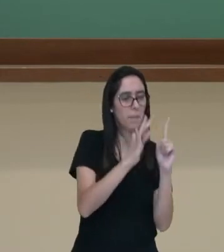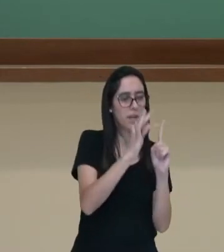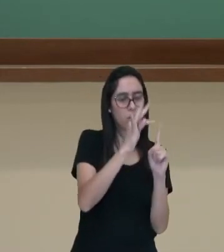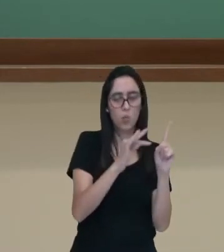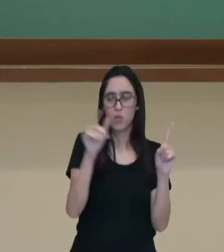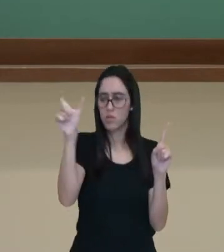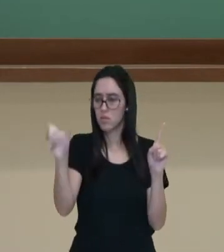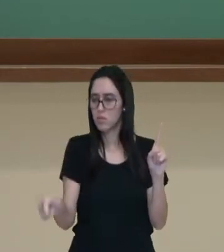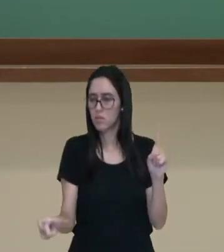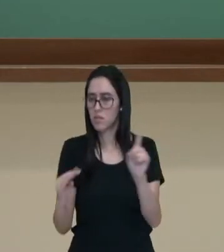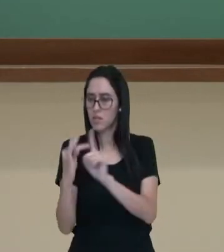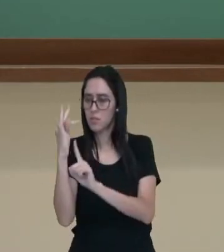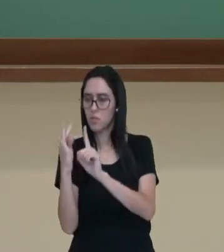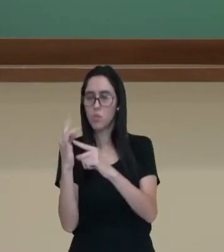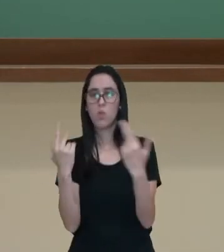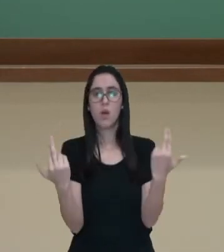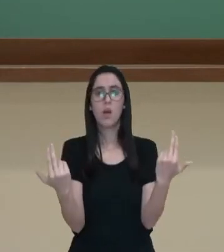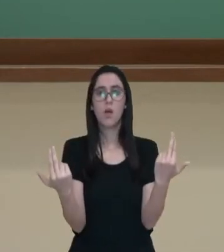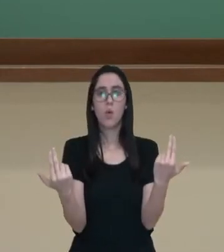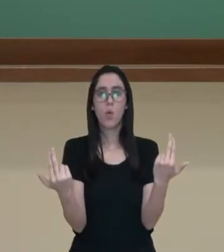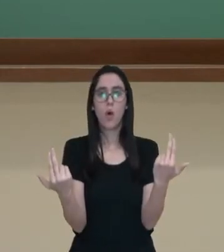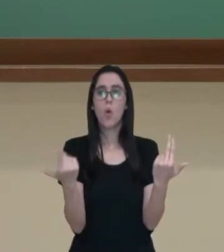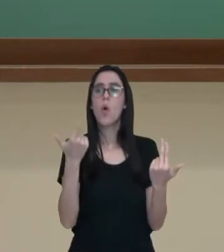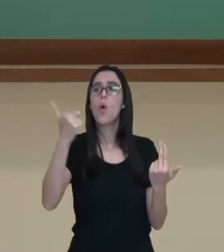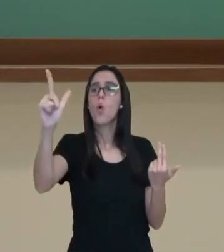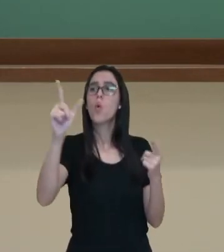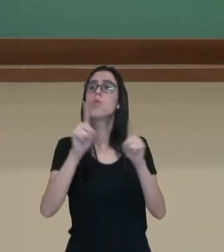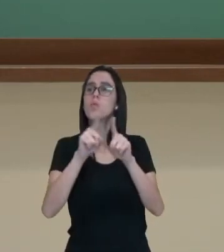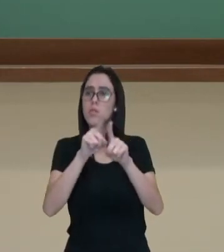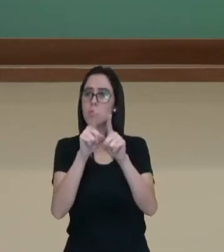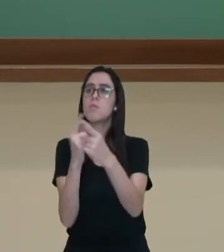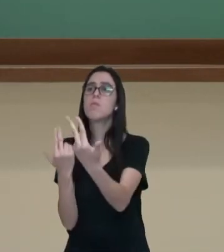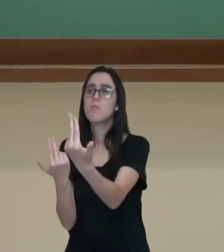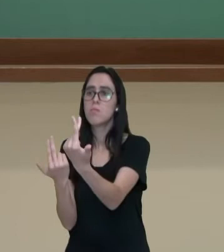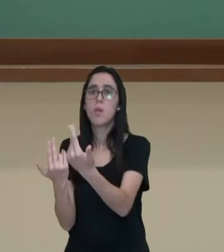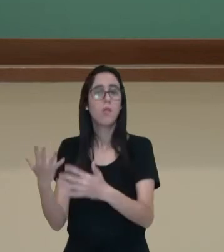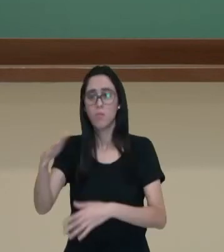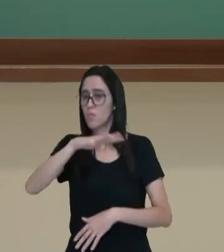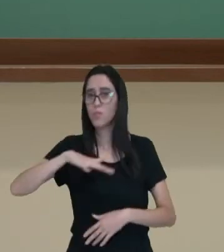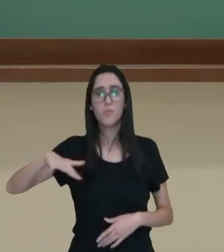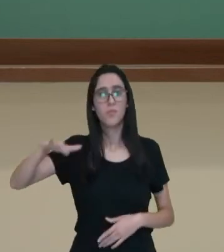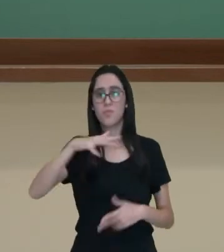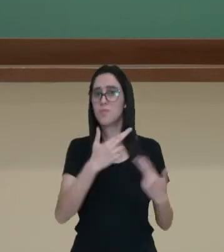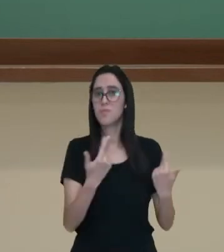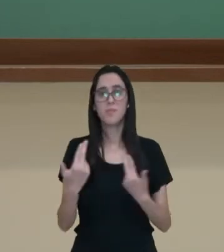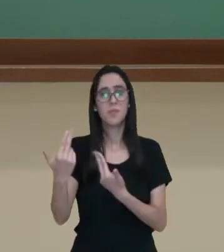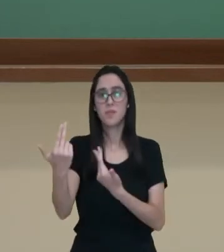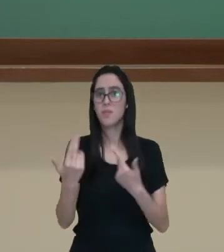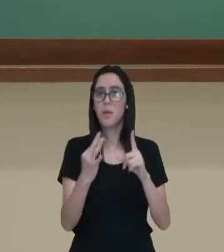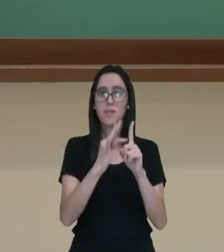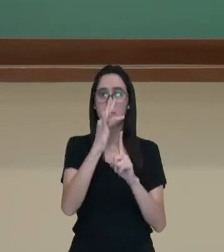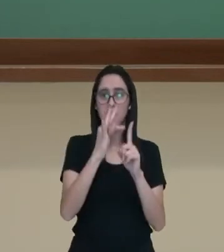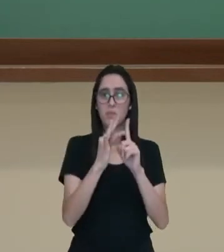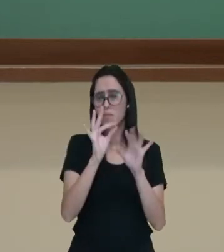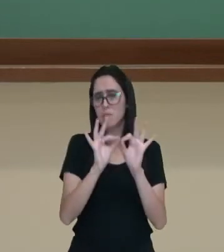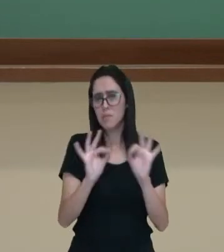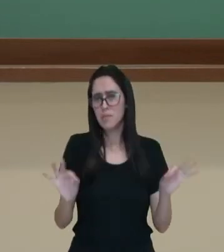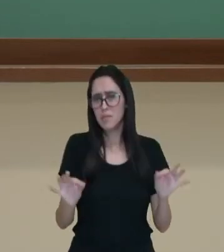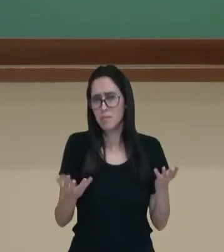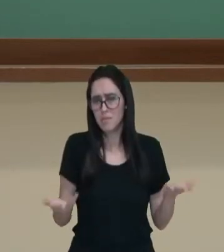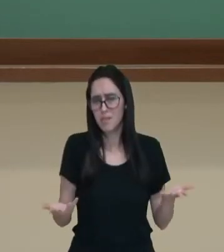está também na mesma temperatura que o Pedro. Então, a temperatura entre Pedro e Maria é a mesma. É simples, né? Bem